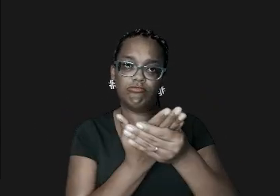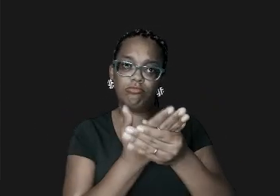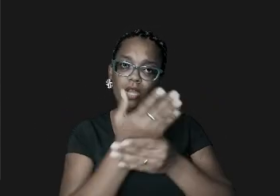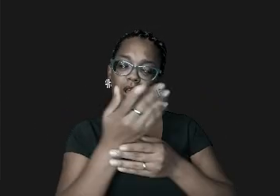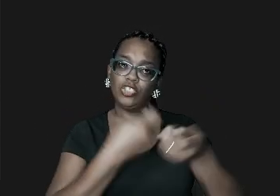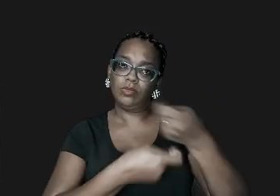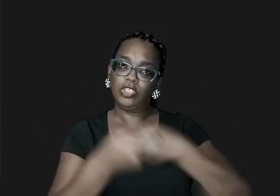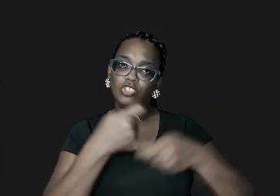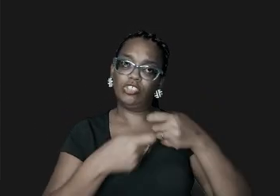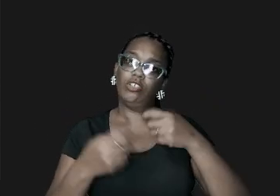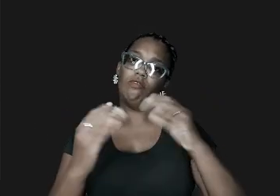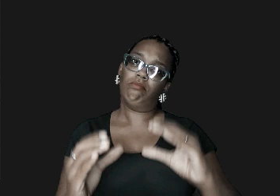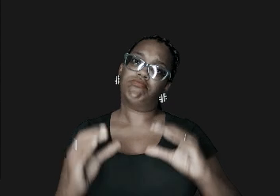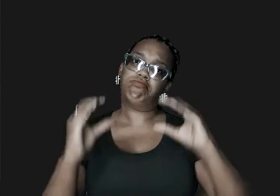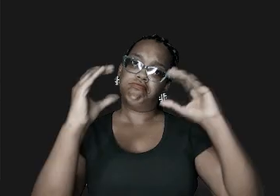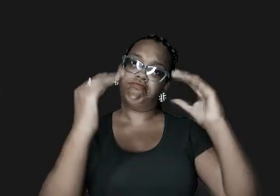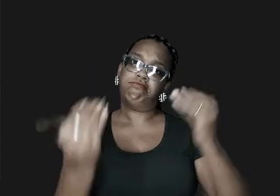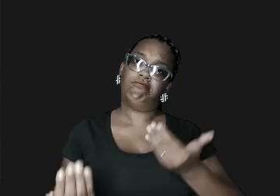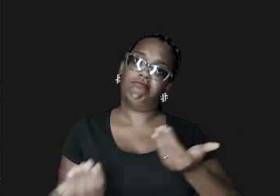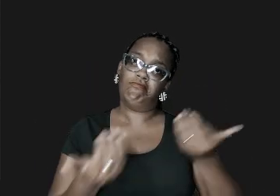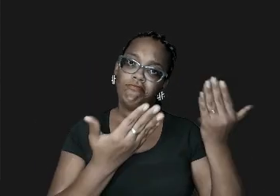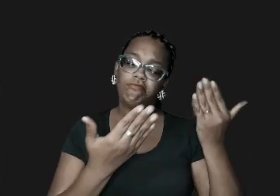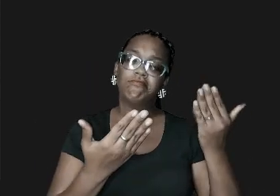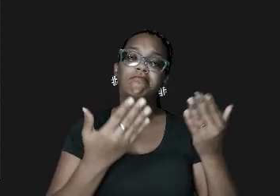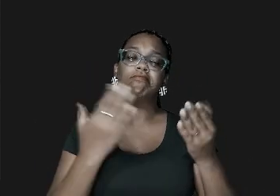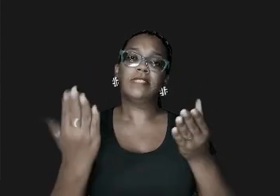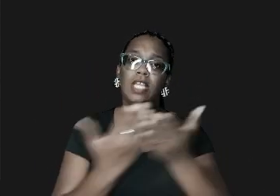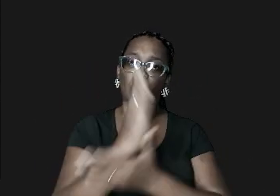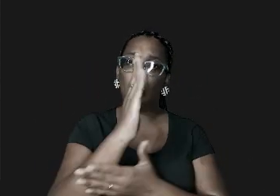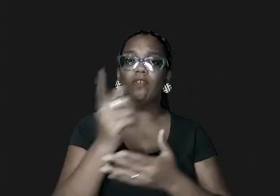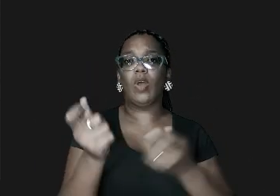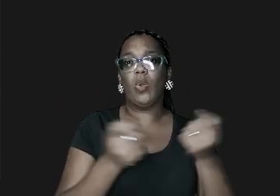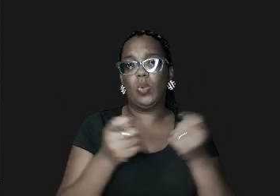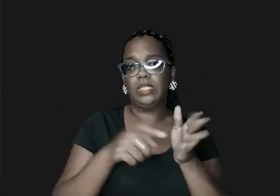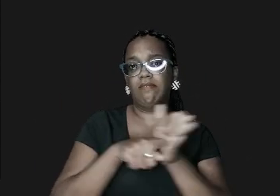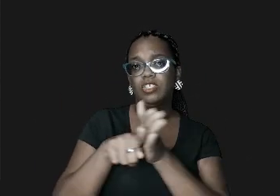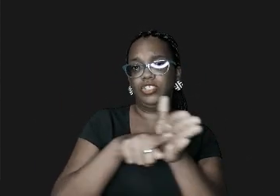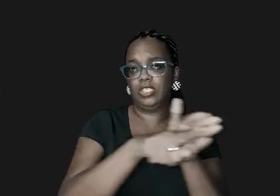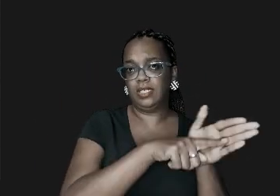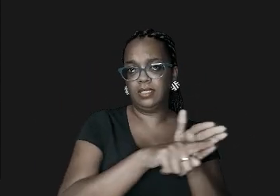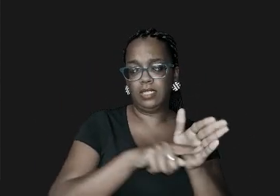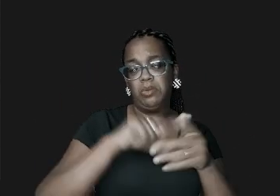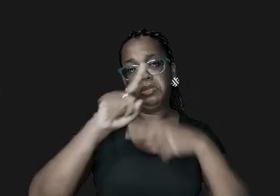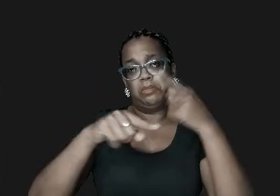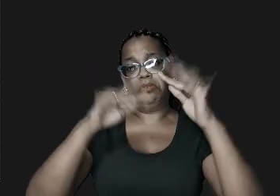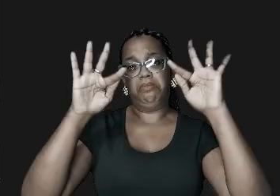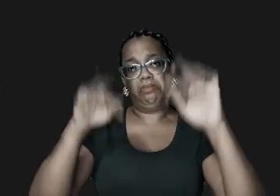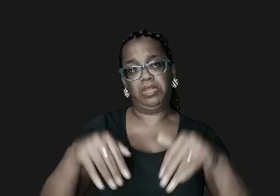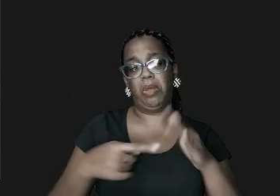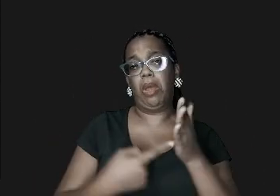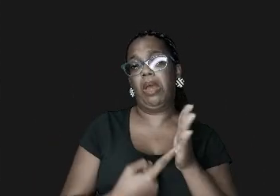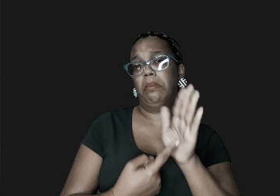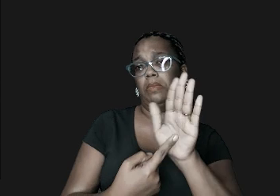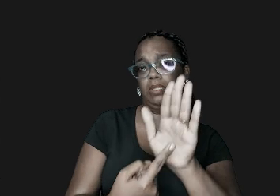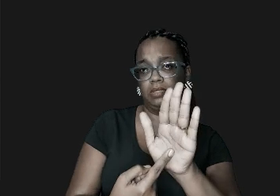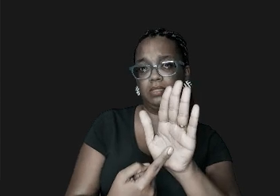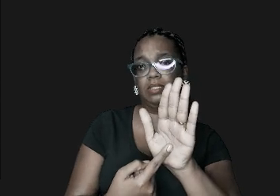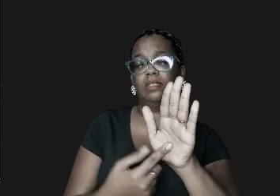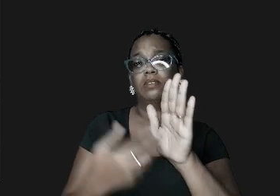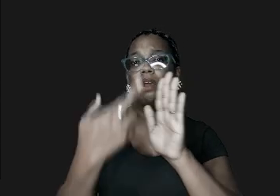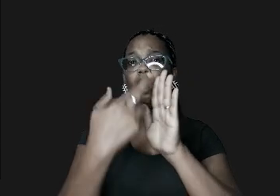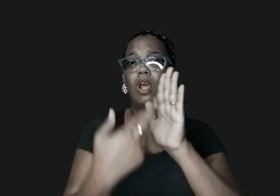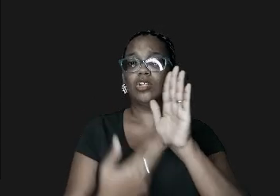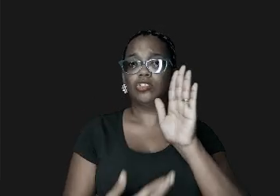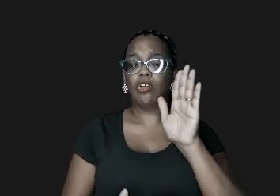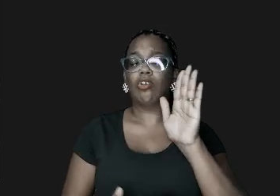fazer uma proposta inquérito administrativa que aí o processo vai para prender esse processo sancionador e aqui quem vai conduzir a investigação e